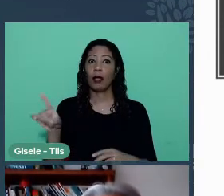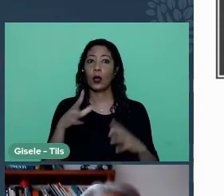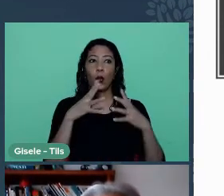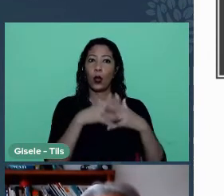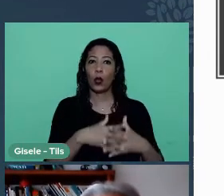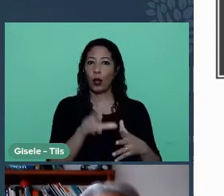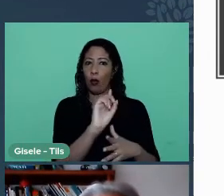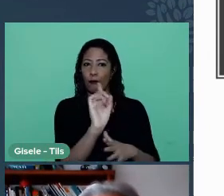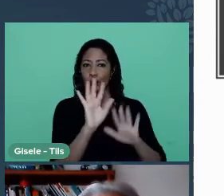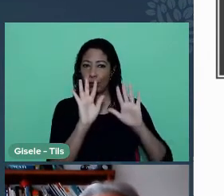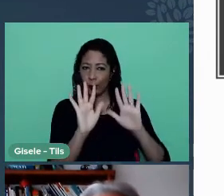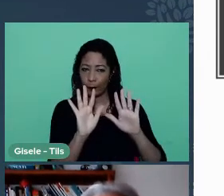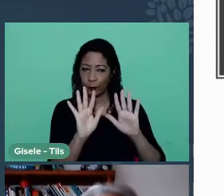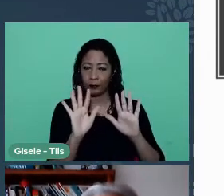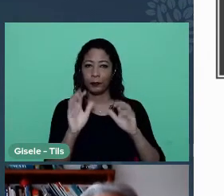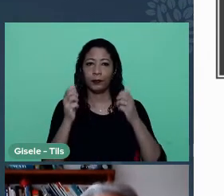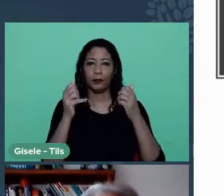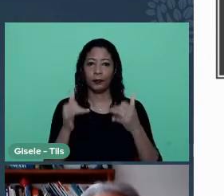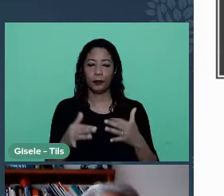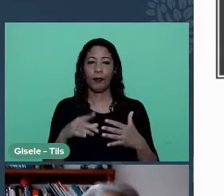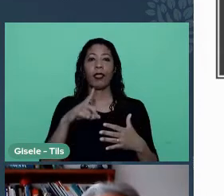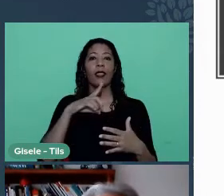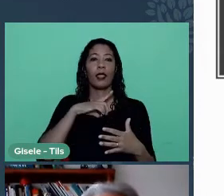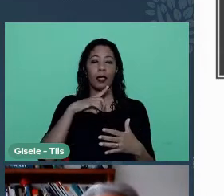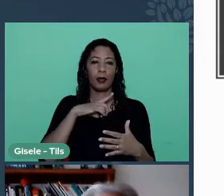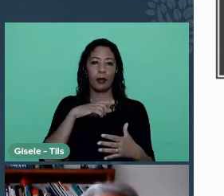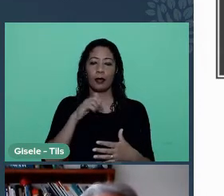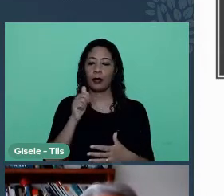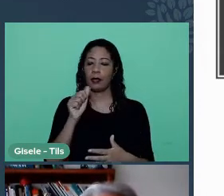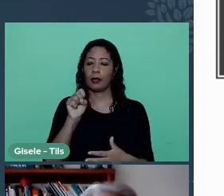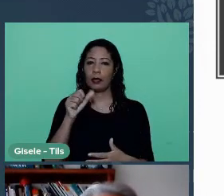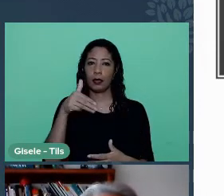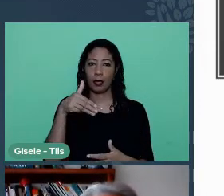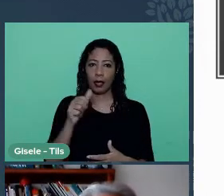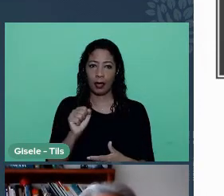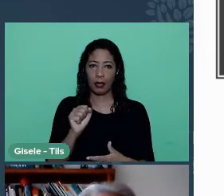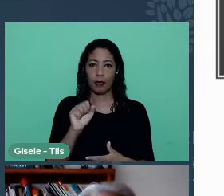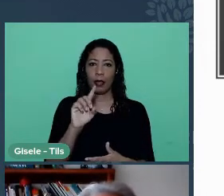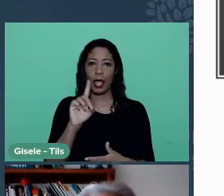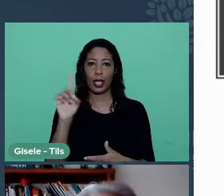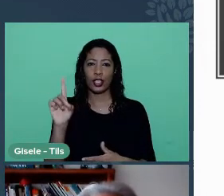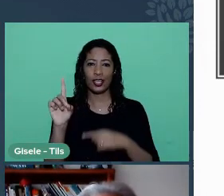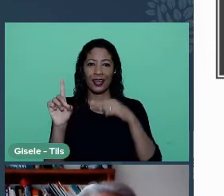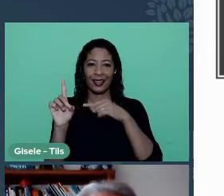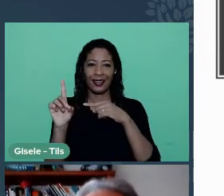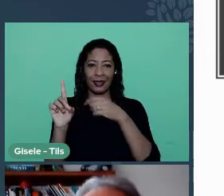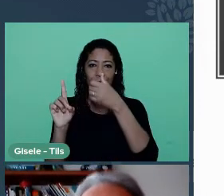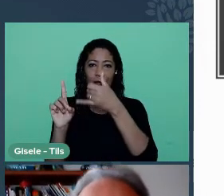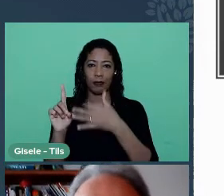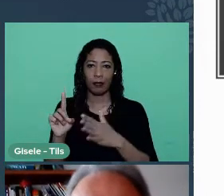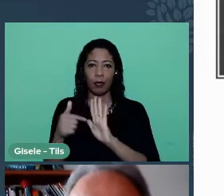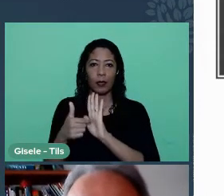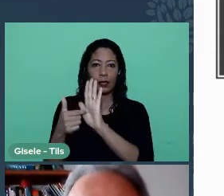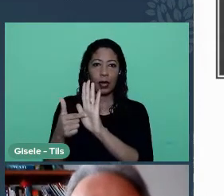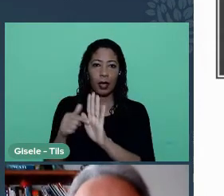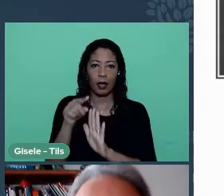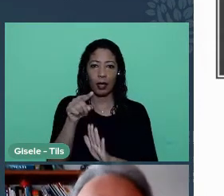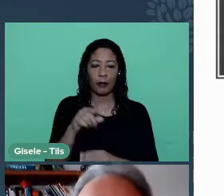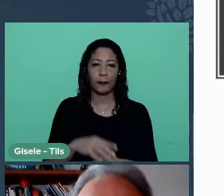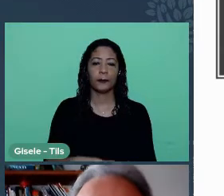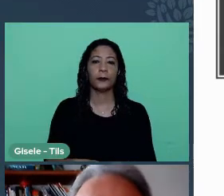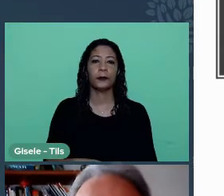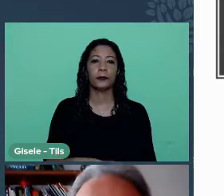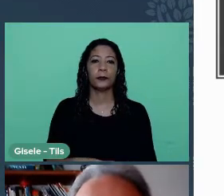confundi-los, mas existe um componente na asma, aqui à direita eu vou mostrar com o cursor, que